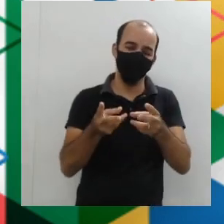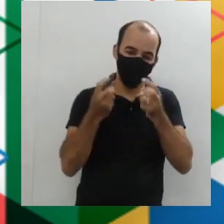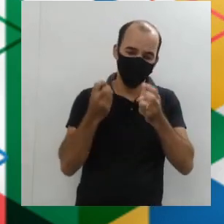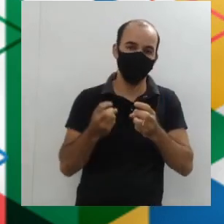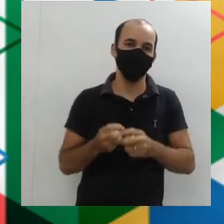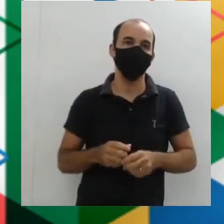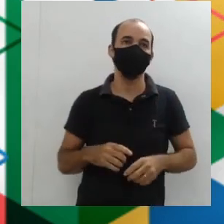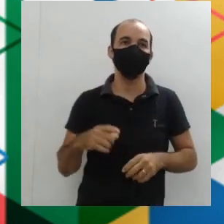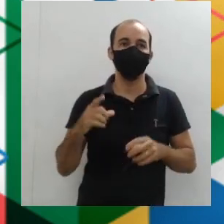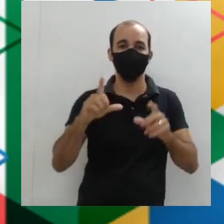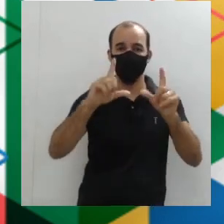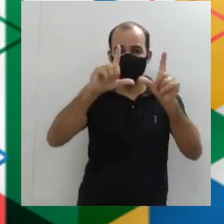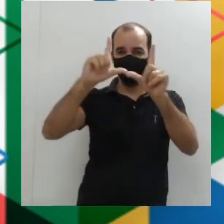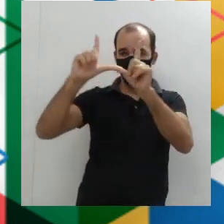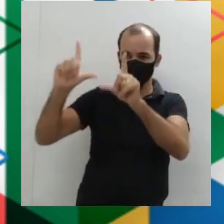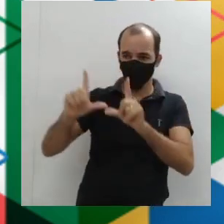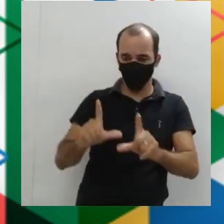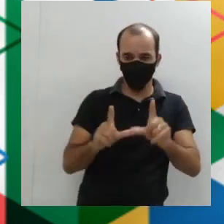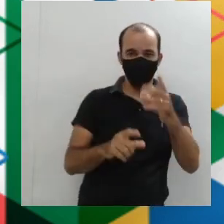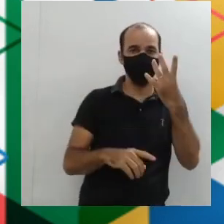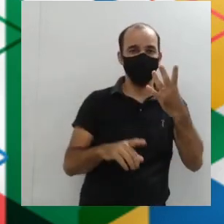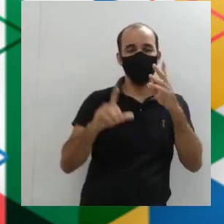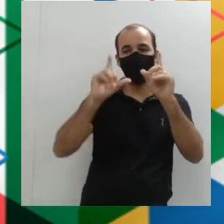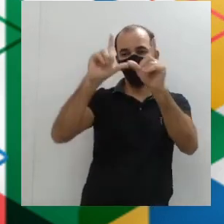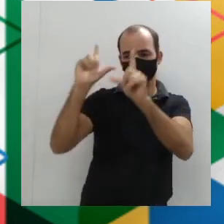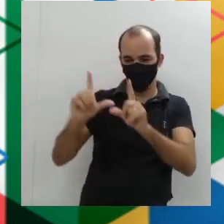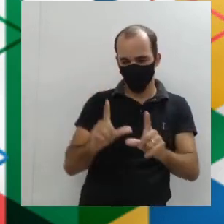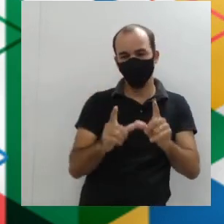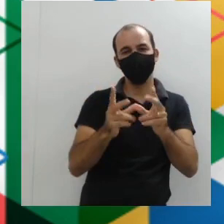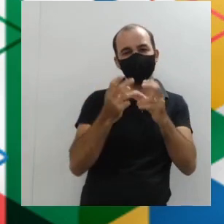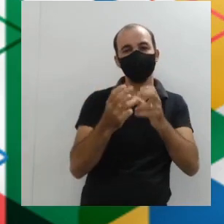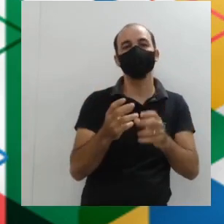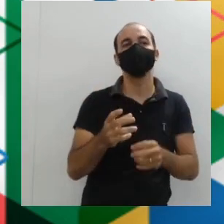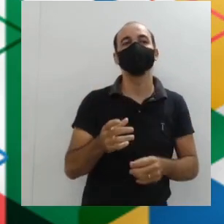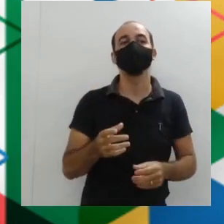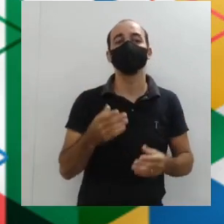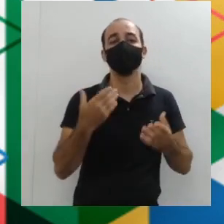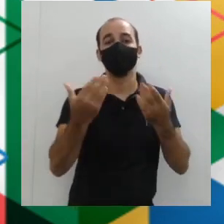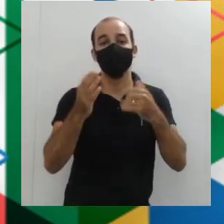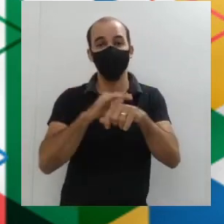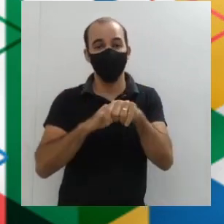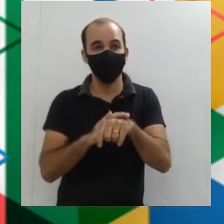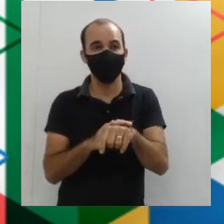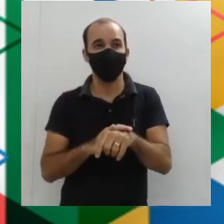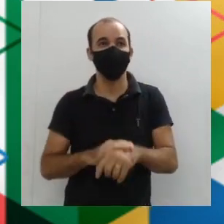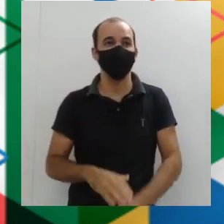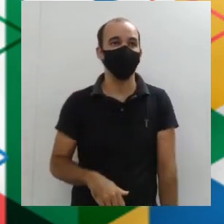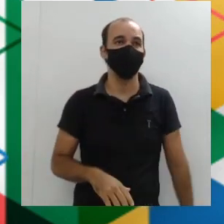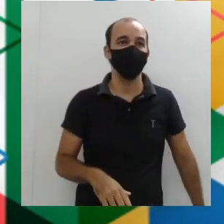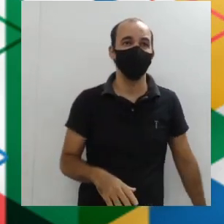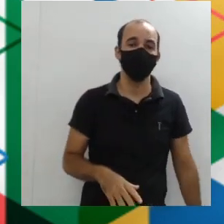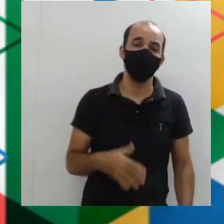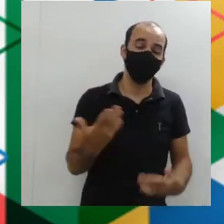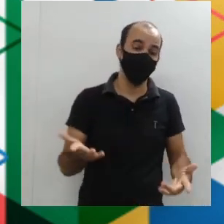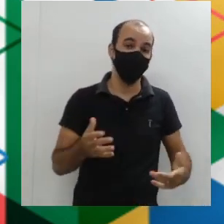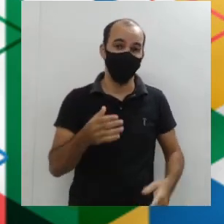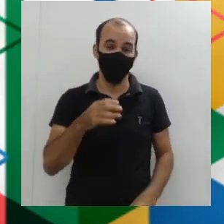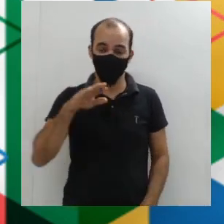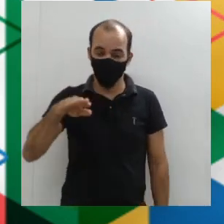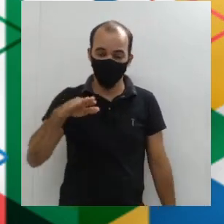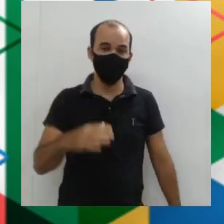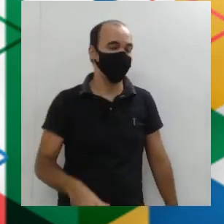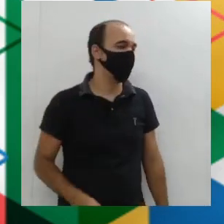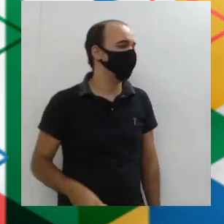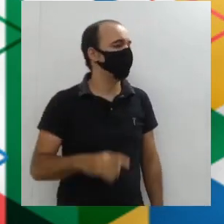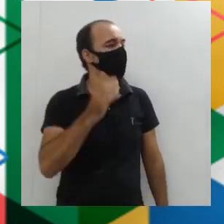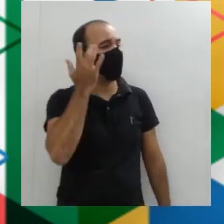tirinha que eu achei bem interessante, que diz o seguinte, que eu acho que o mundo é melhor hoje do que era, por exemplo, há